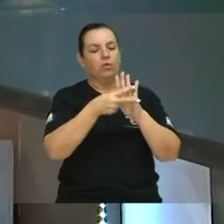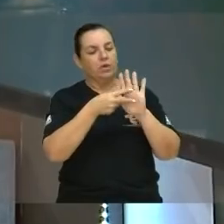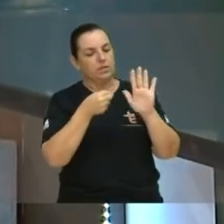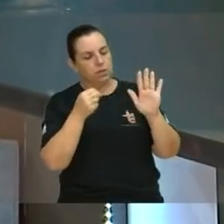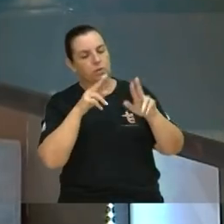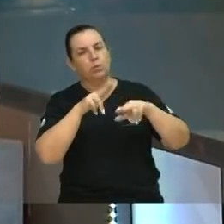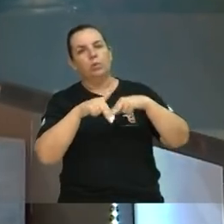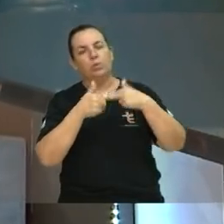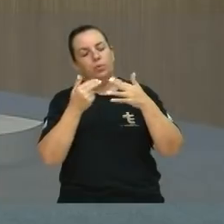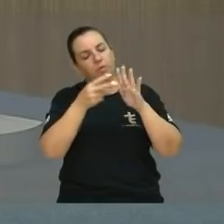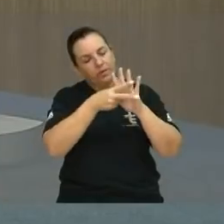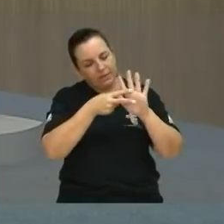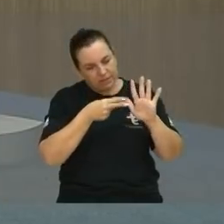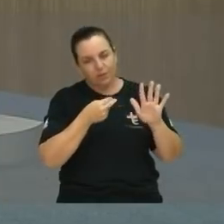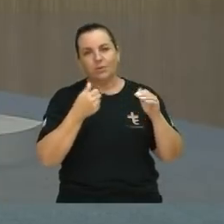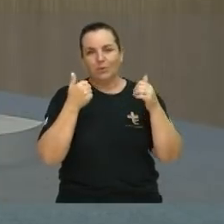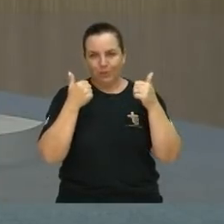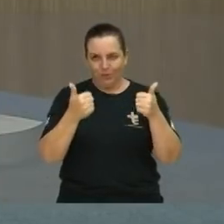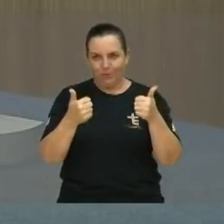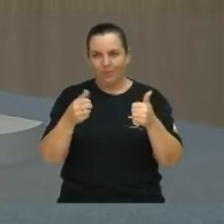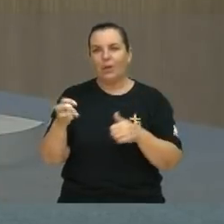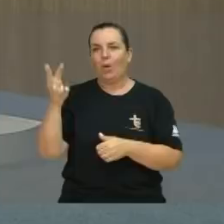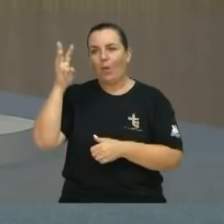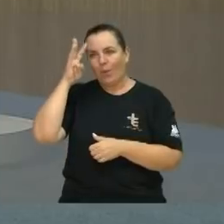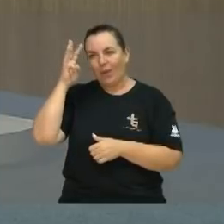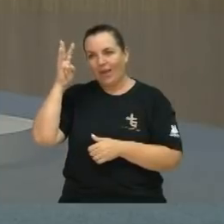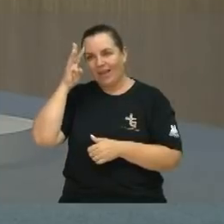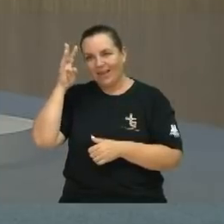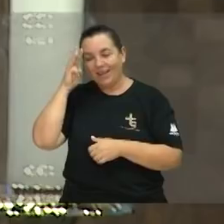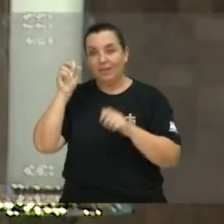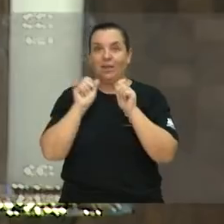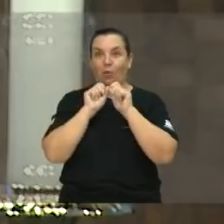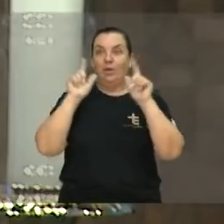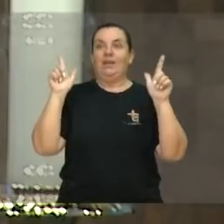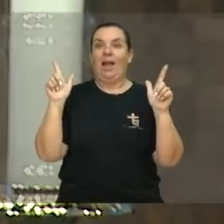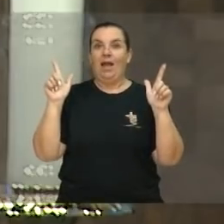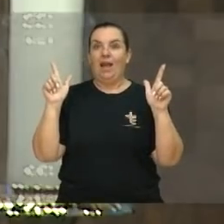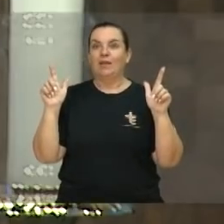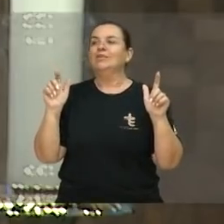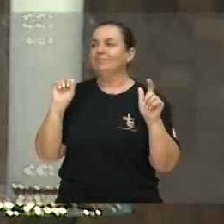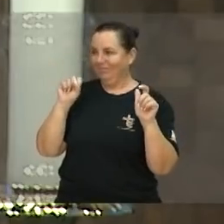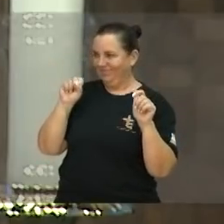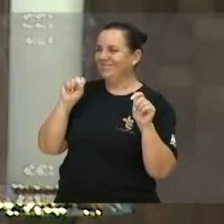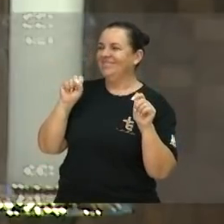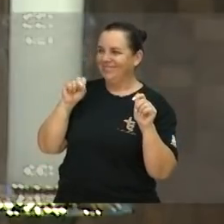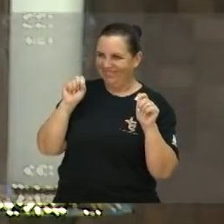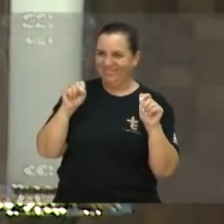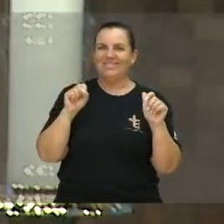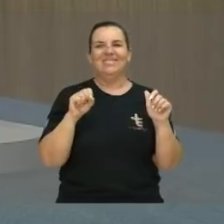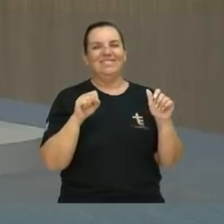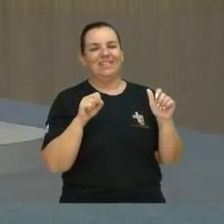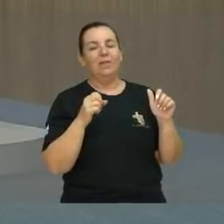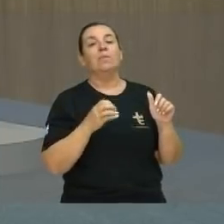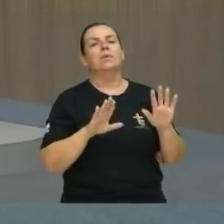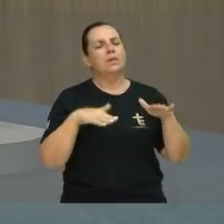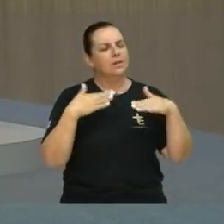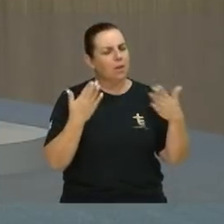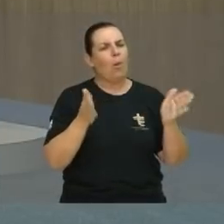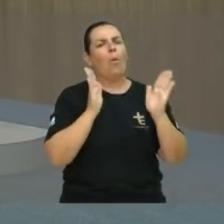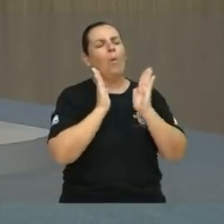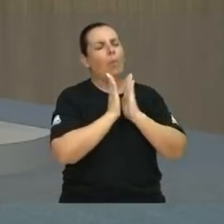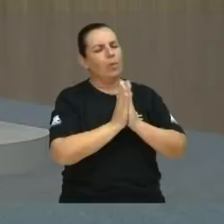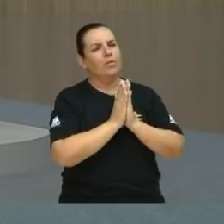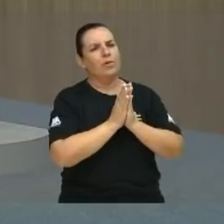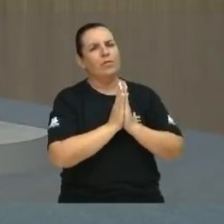por versículo o william acordado roupa ou opa então